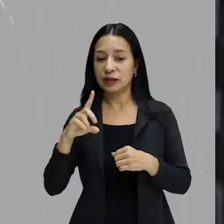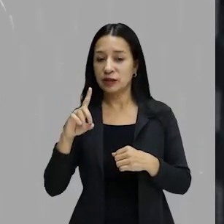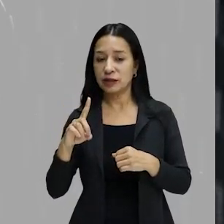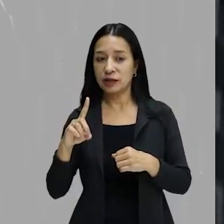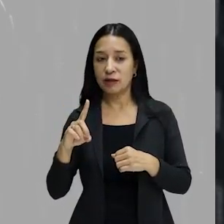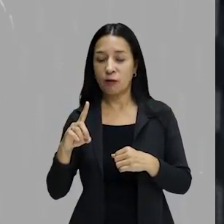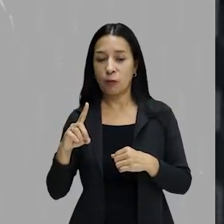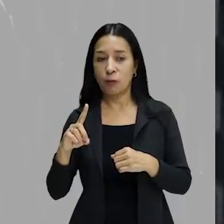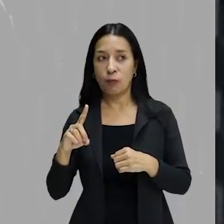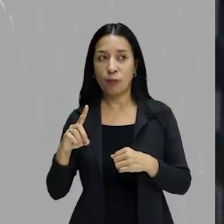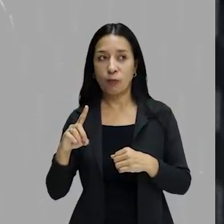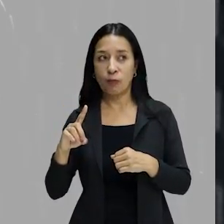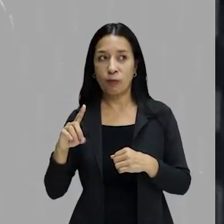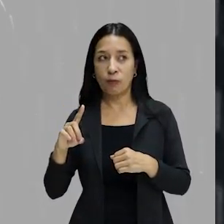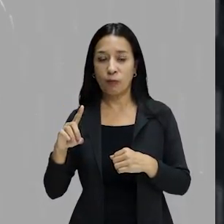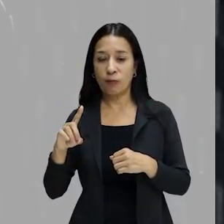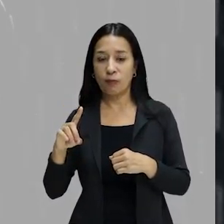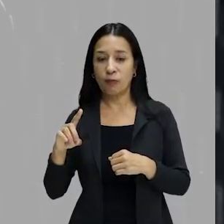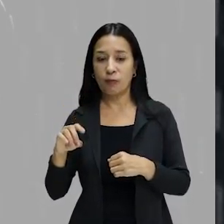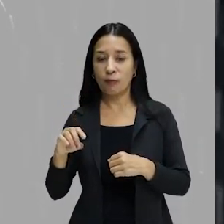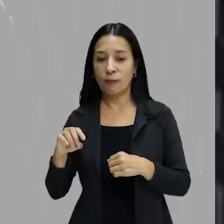paciência. Causa.